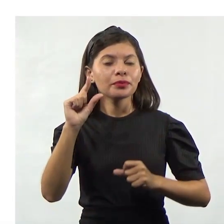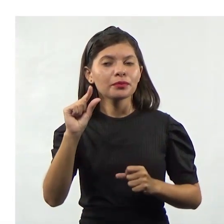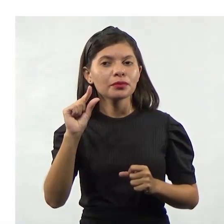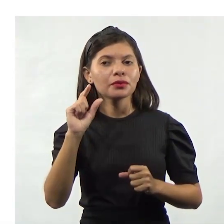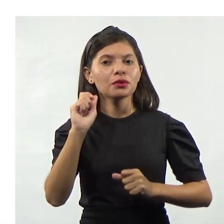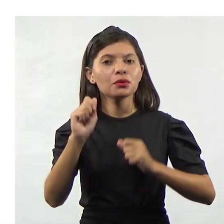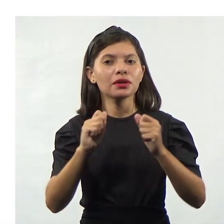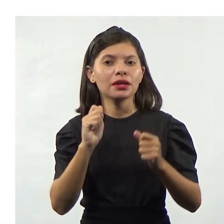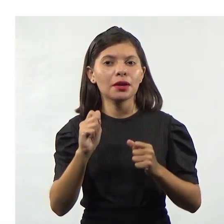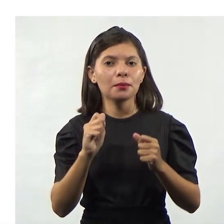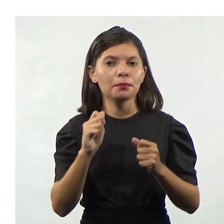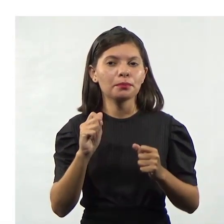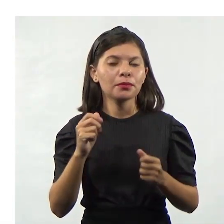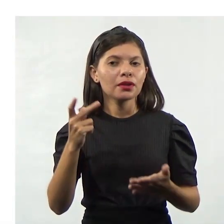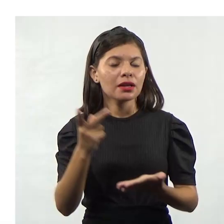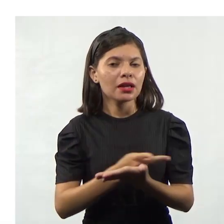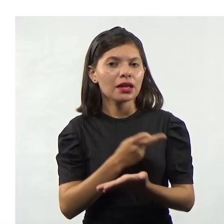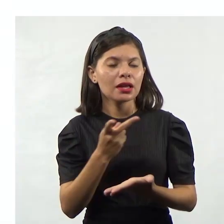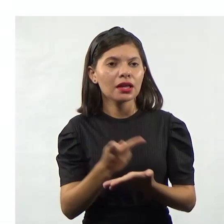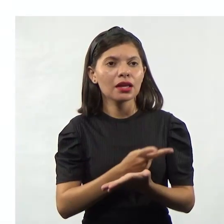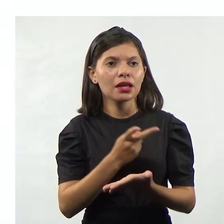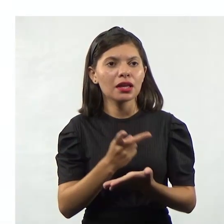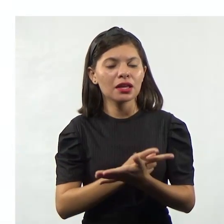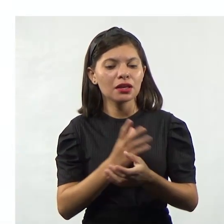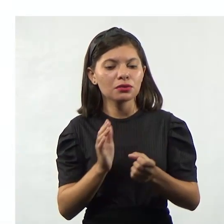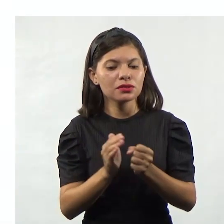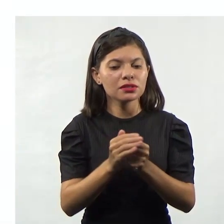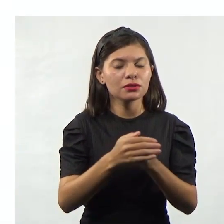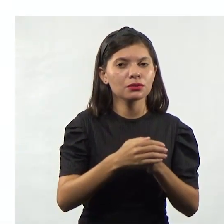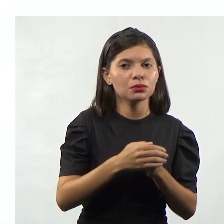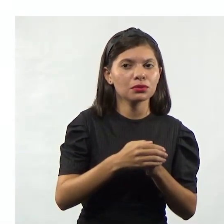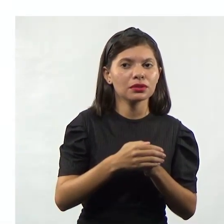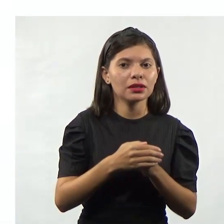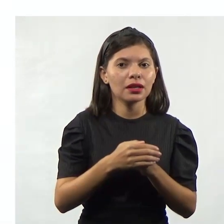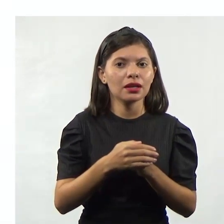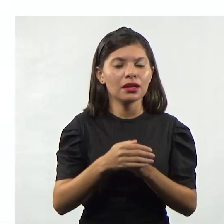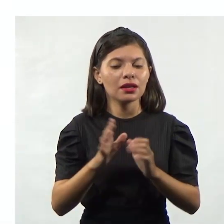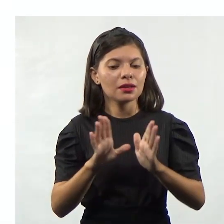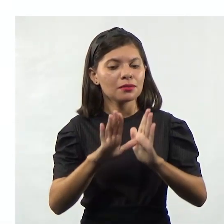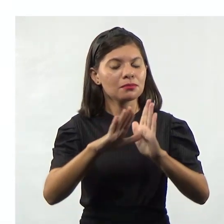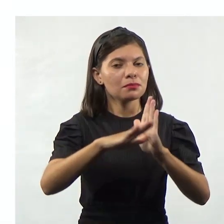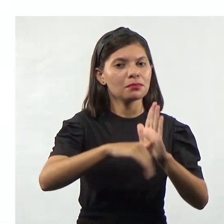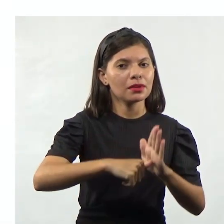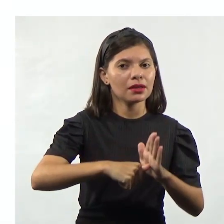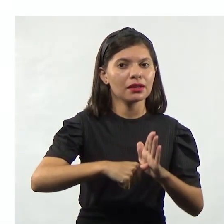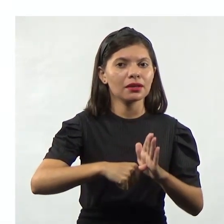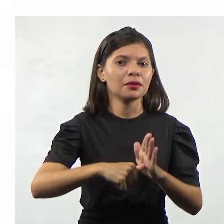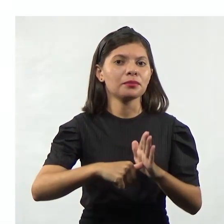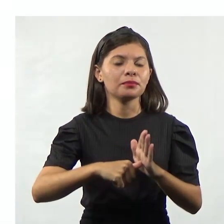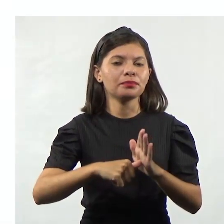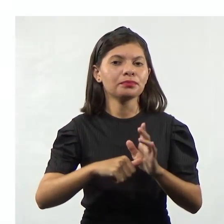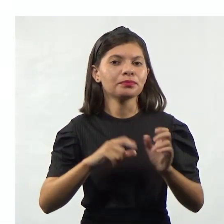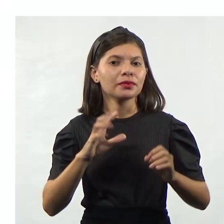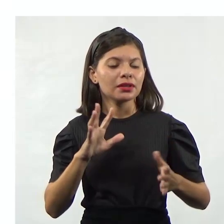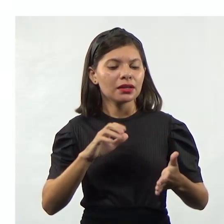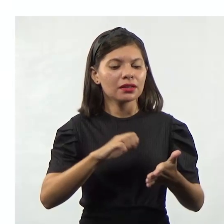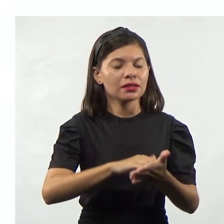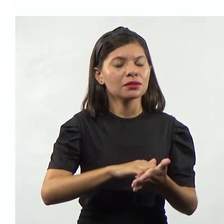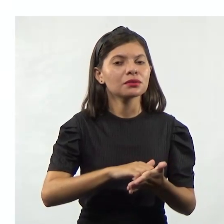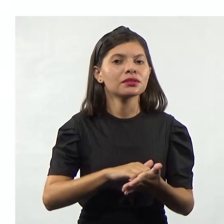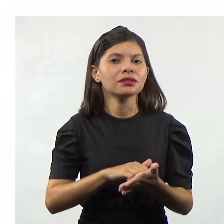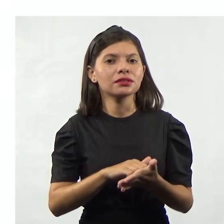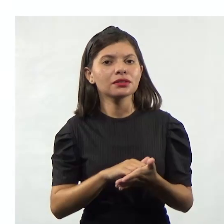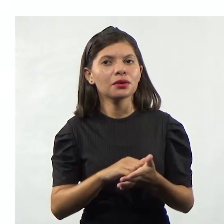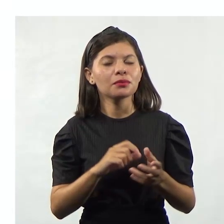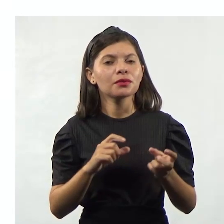ó, reduzir a possibilidade de ocultação de erros e de ocorrência de fraudes na